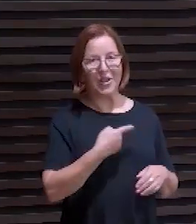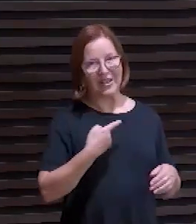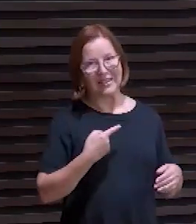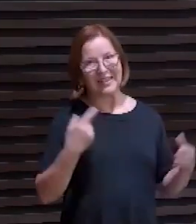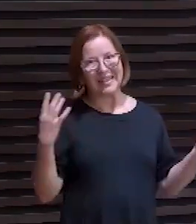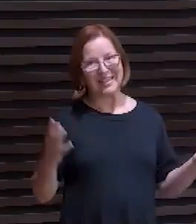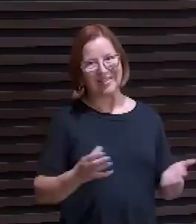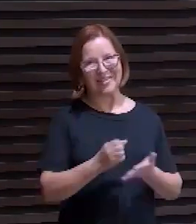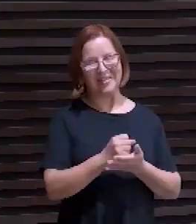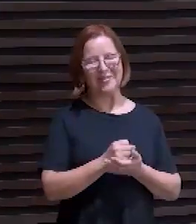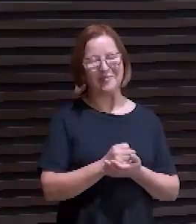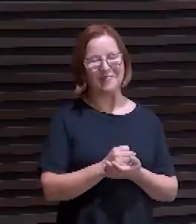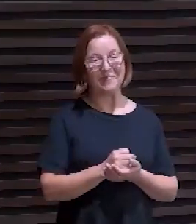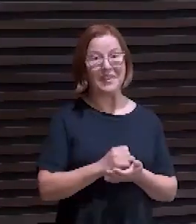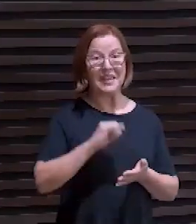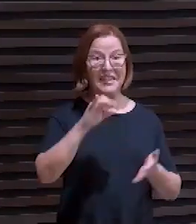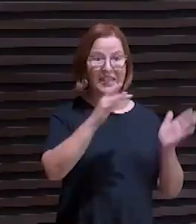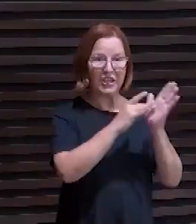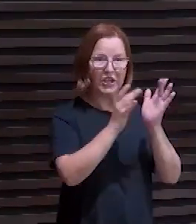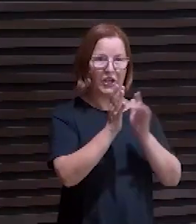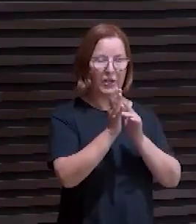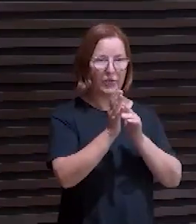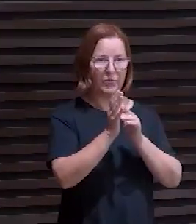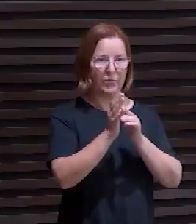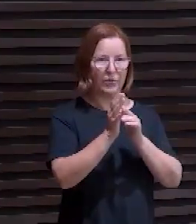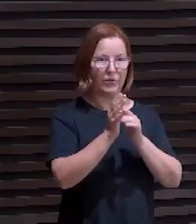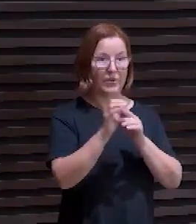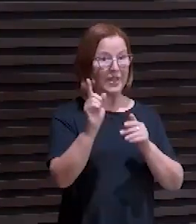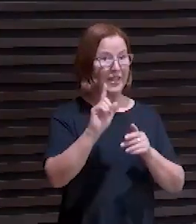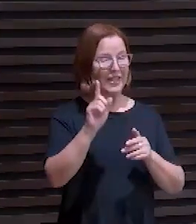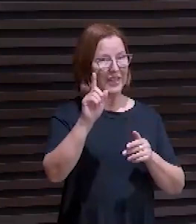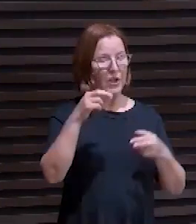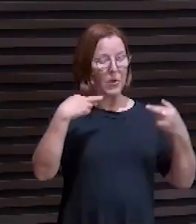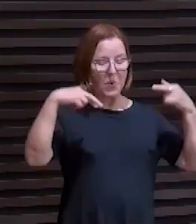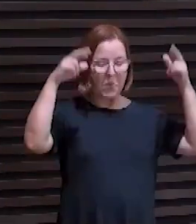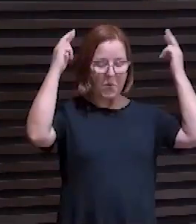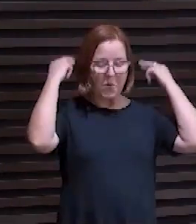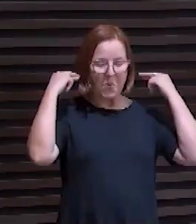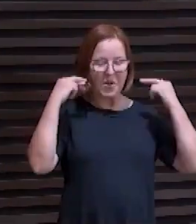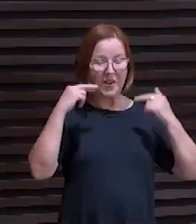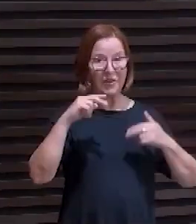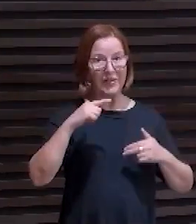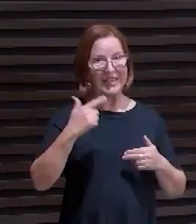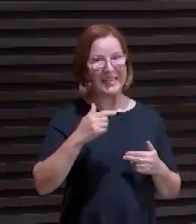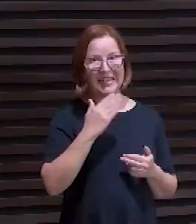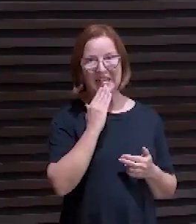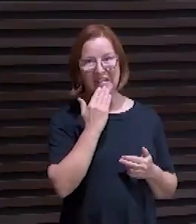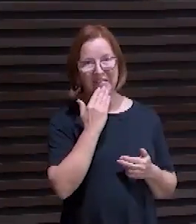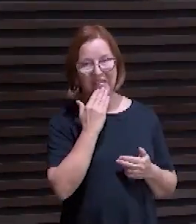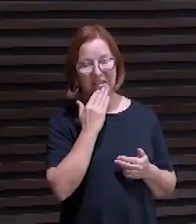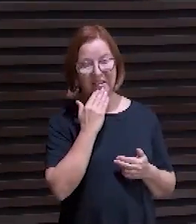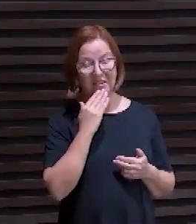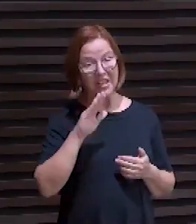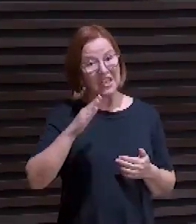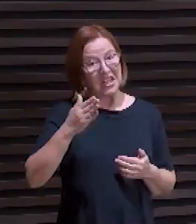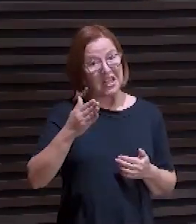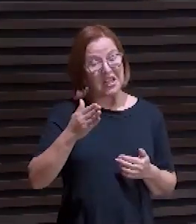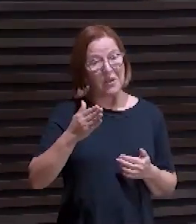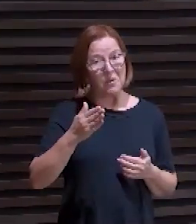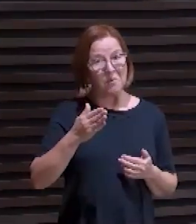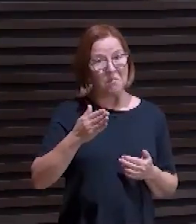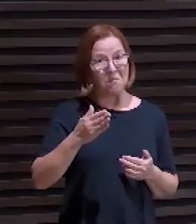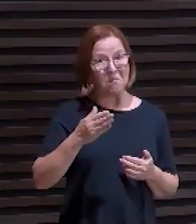Se Jesus não fosse o Cordeiro sem defeito, ele não apenas não poderia ter